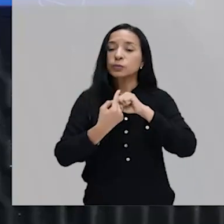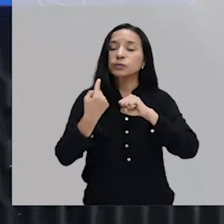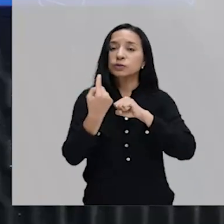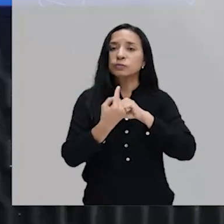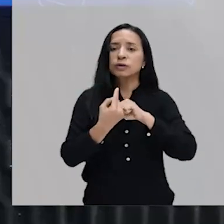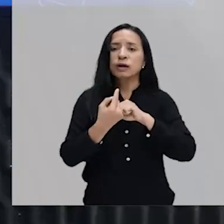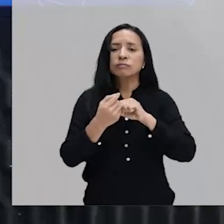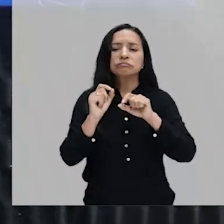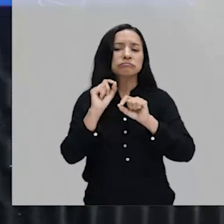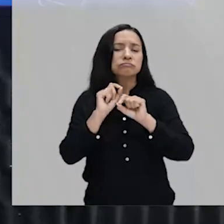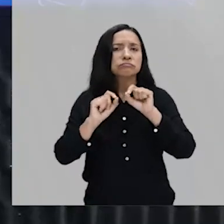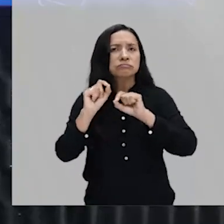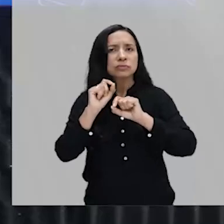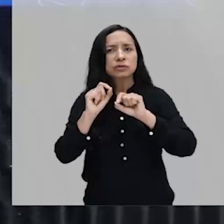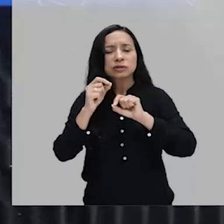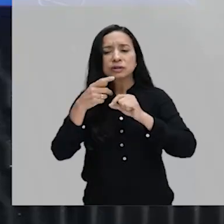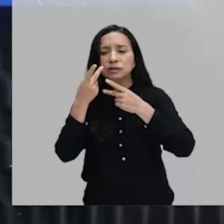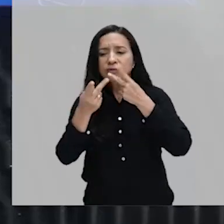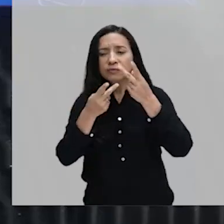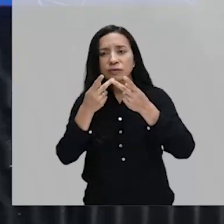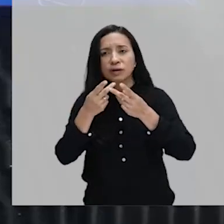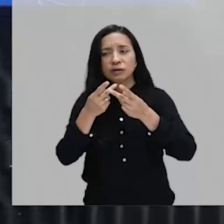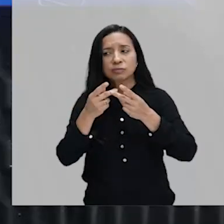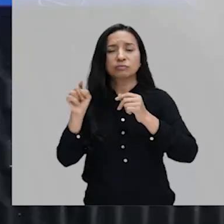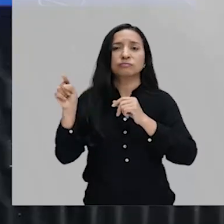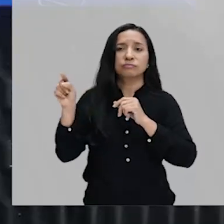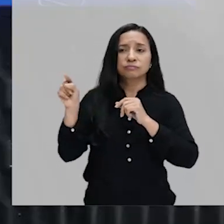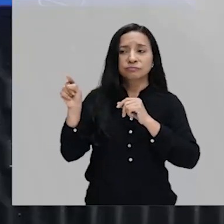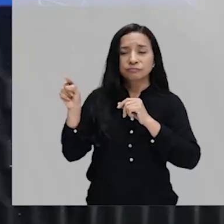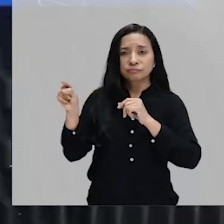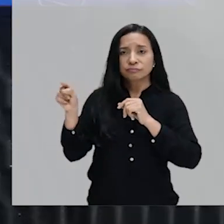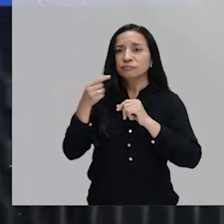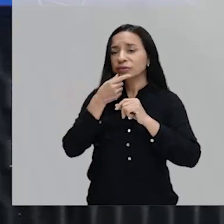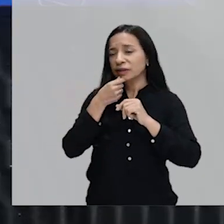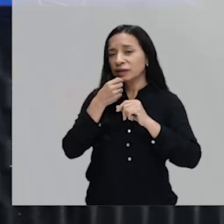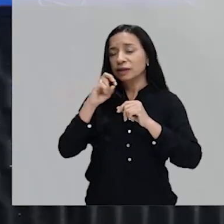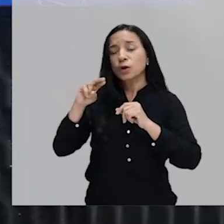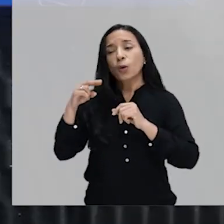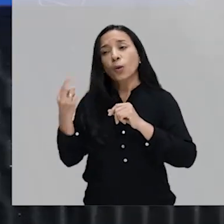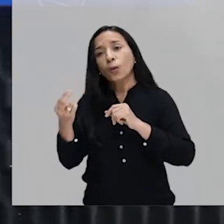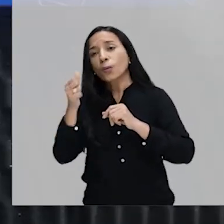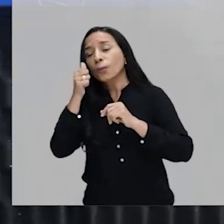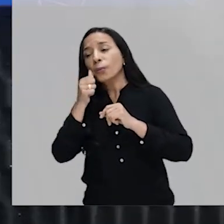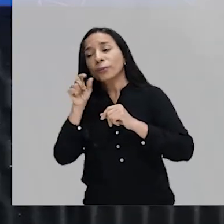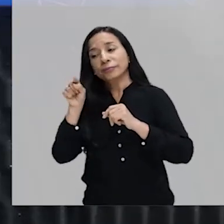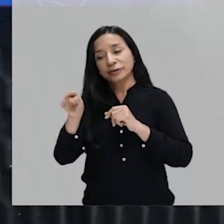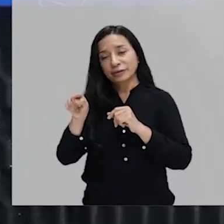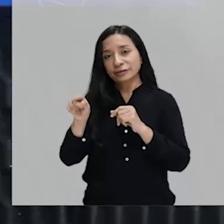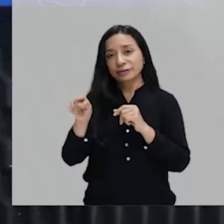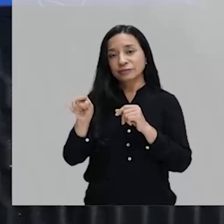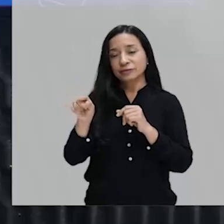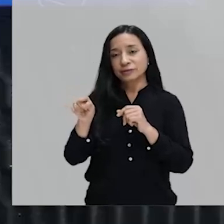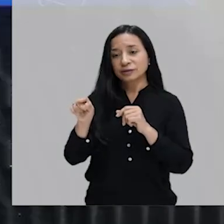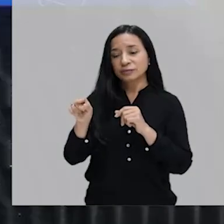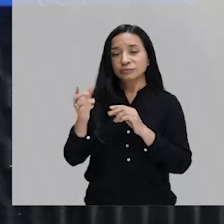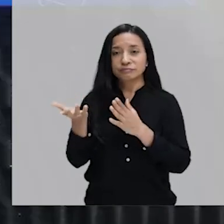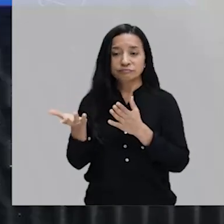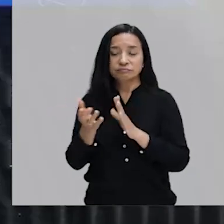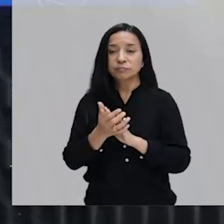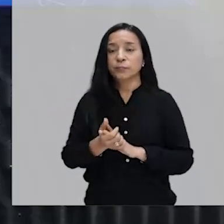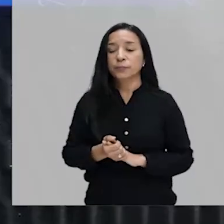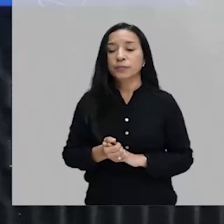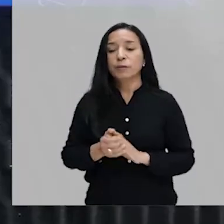quem que eu falo? Ou ele ou ela, né? No plural, eles ou elas, deles ou delas,